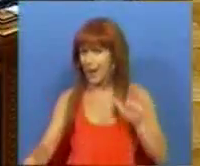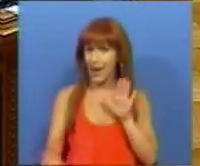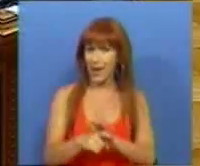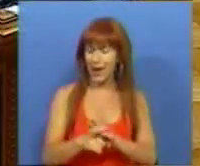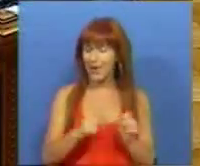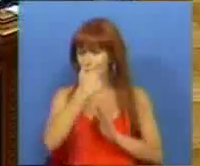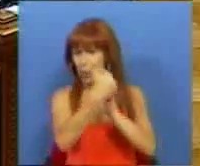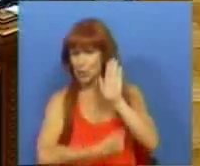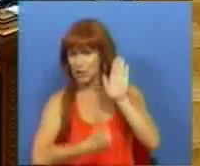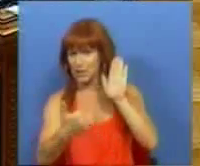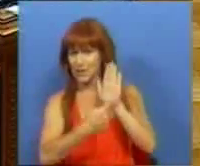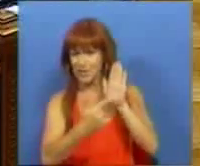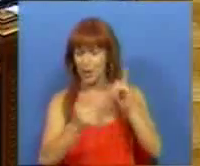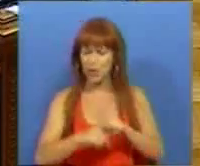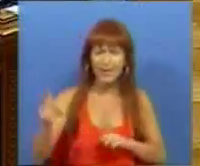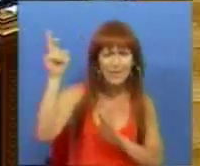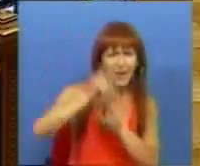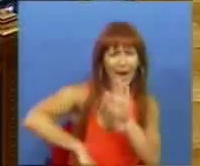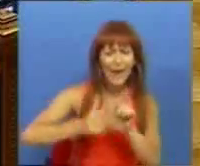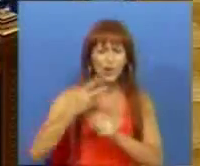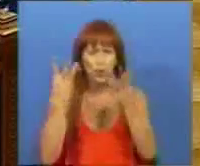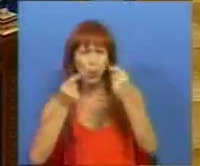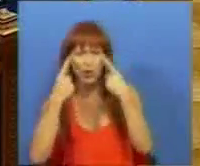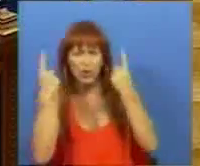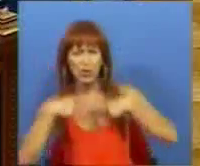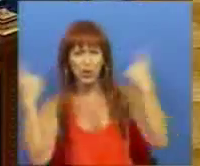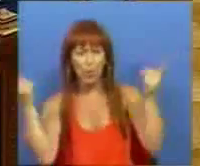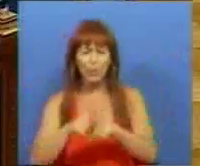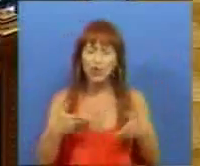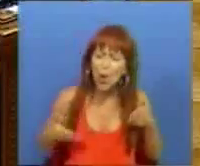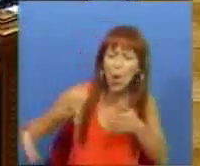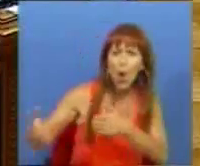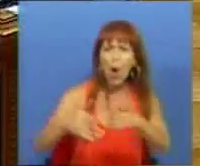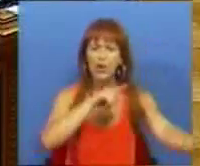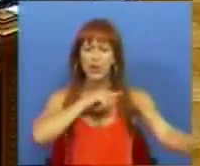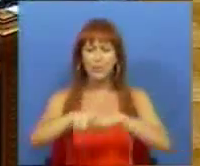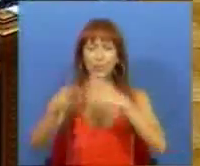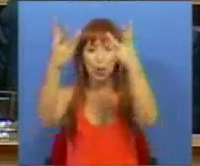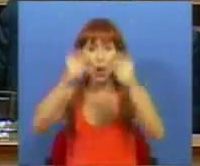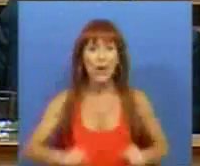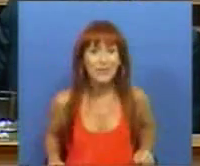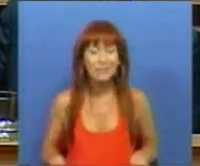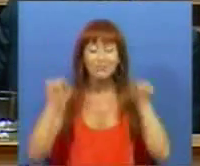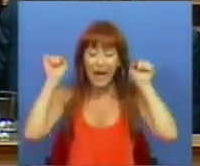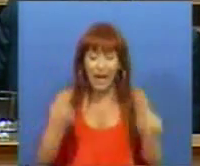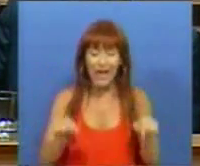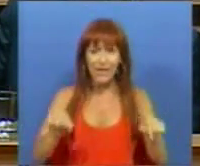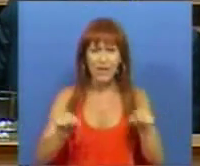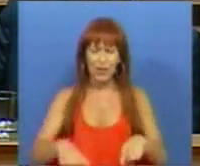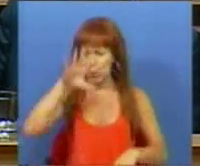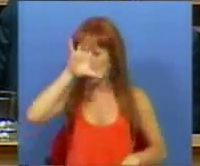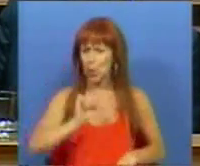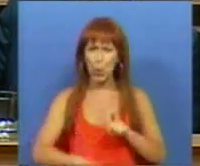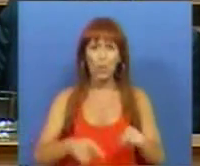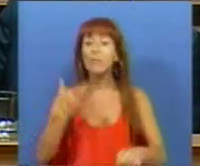da Constituição, das regras das contas públicas, da orientação da política orçamental. Isto é um